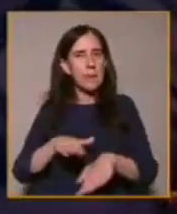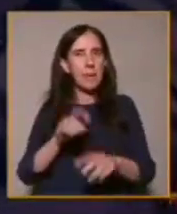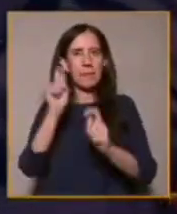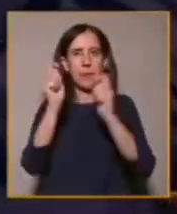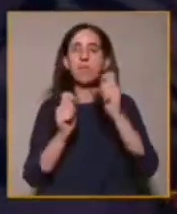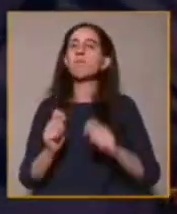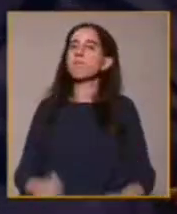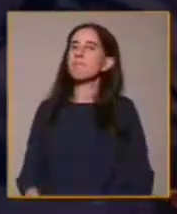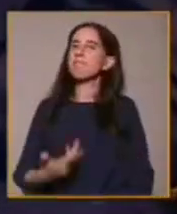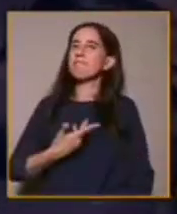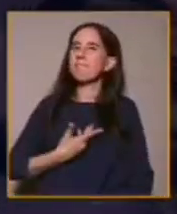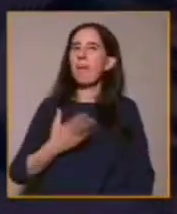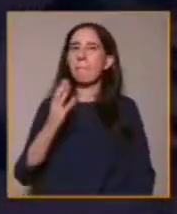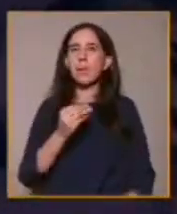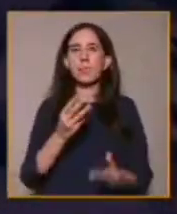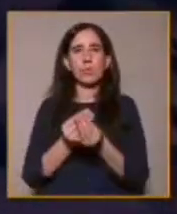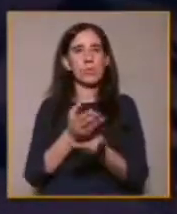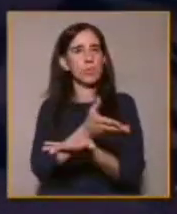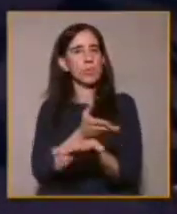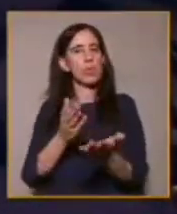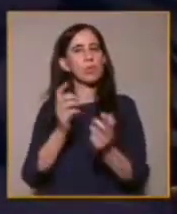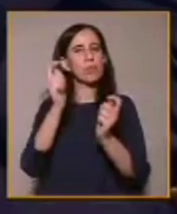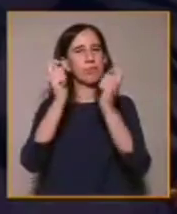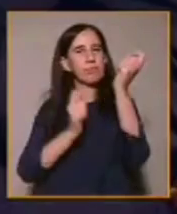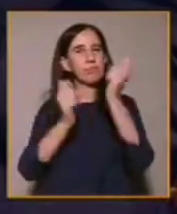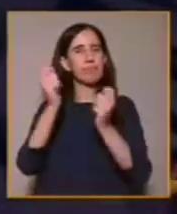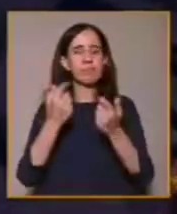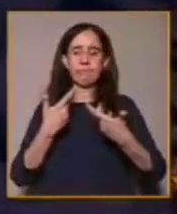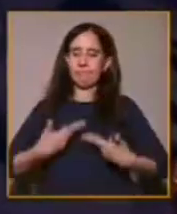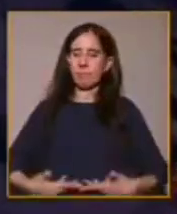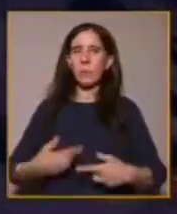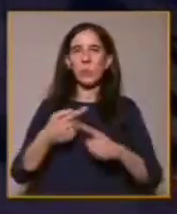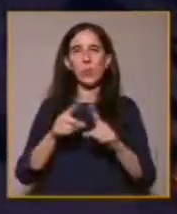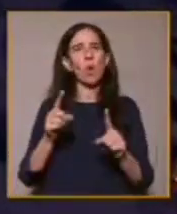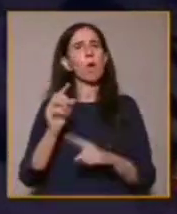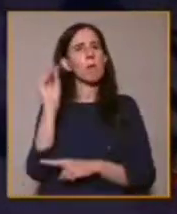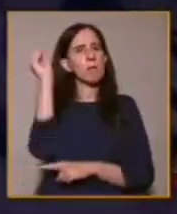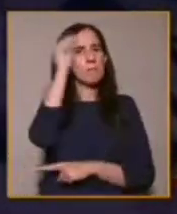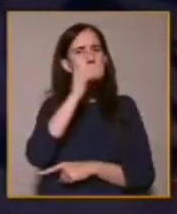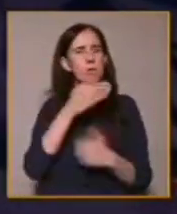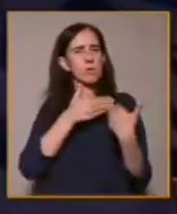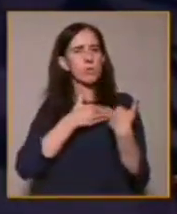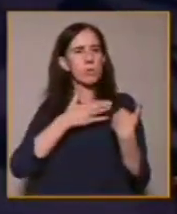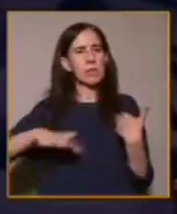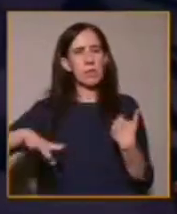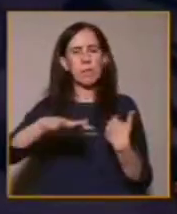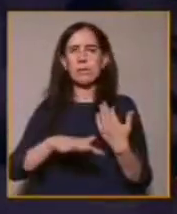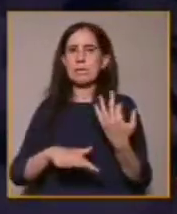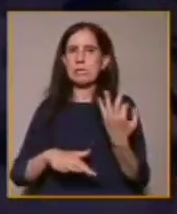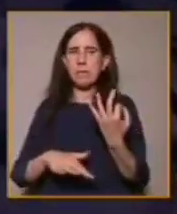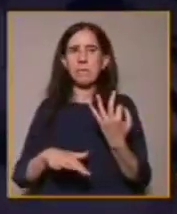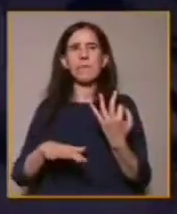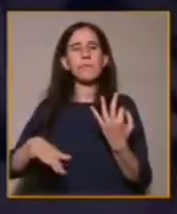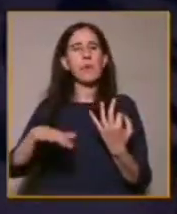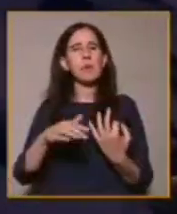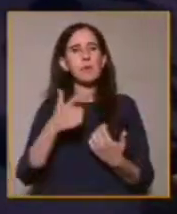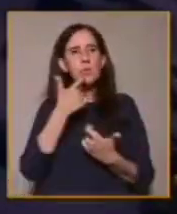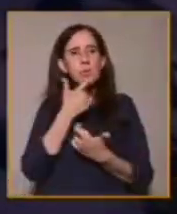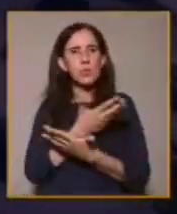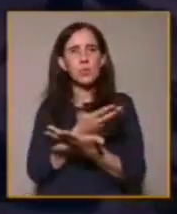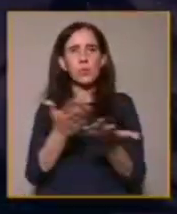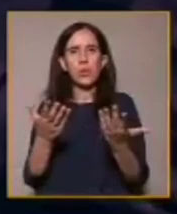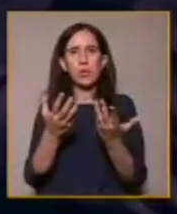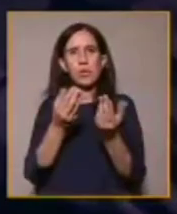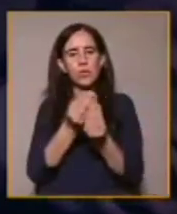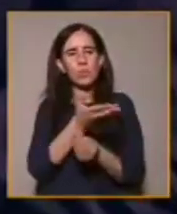uns como eles, nós somos marchantes, nós não queremos ser diferentes, somos padrinhos sim, é a nossa responsabilidade, é dar tudo, e o nosso dar tudo este ano é estar com eles,